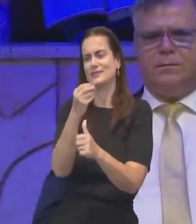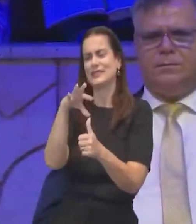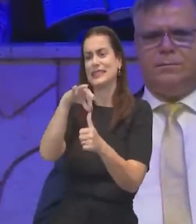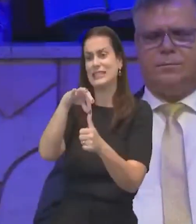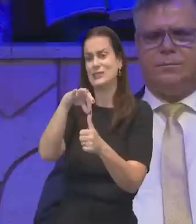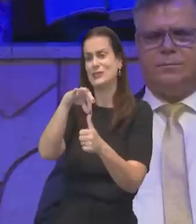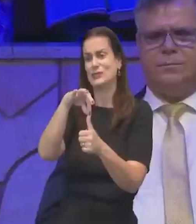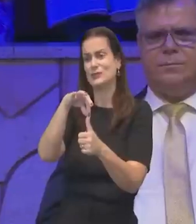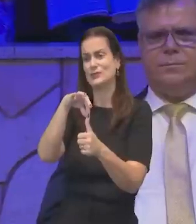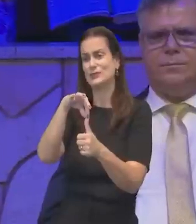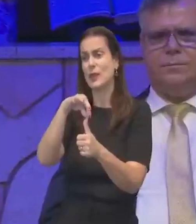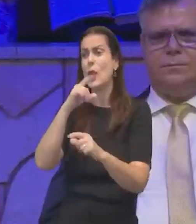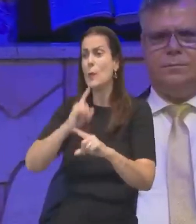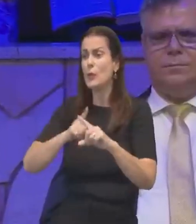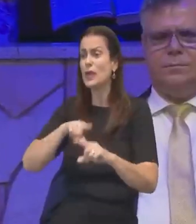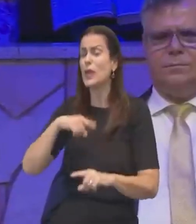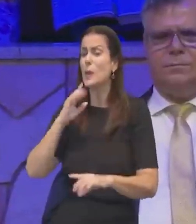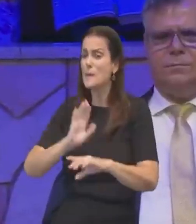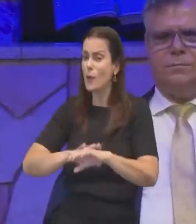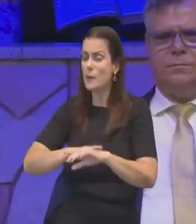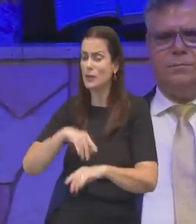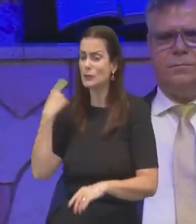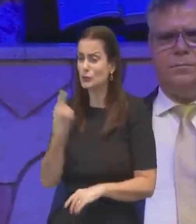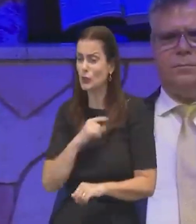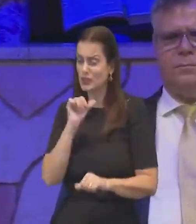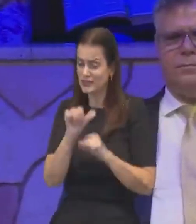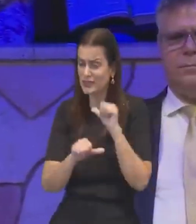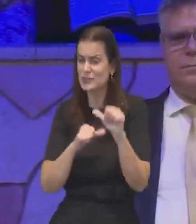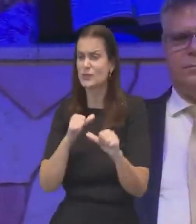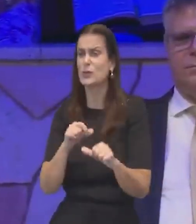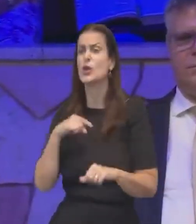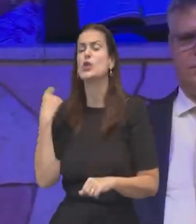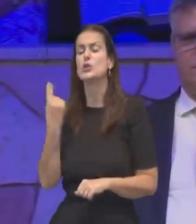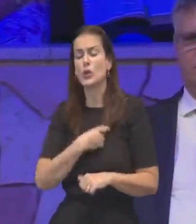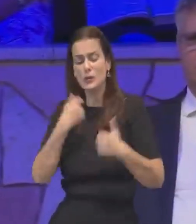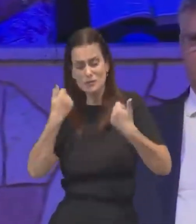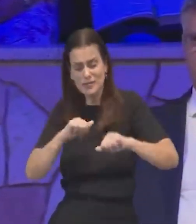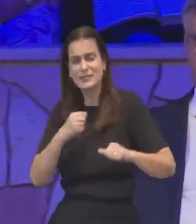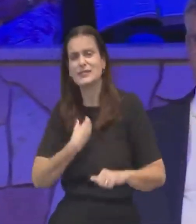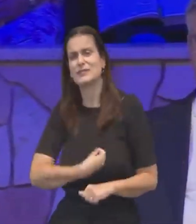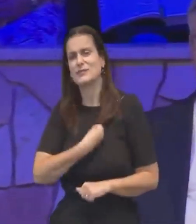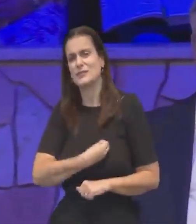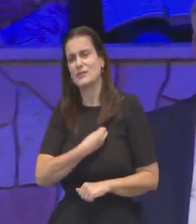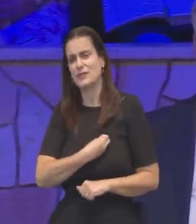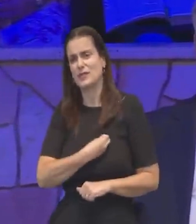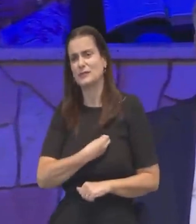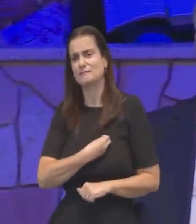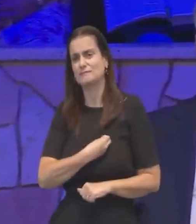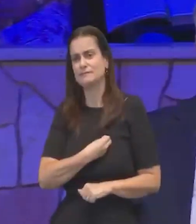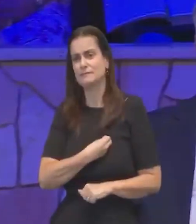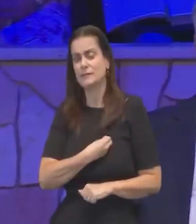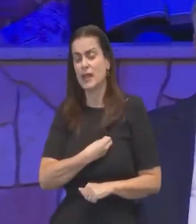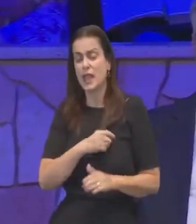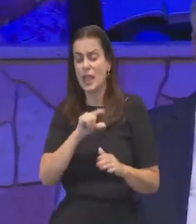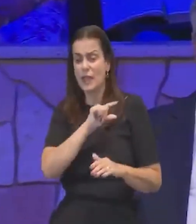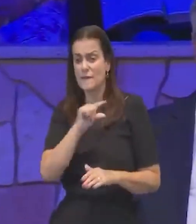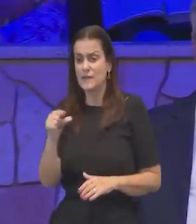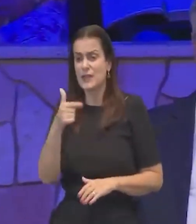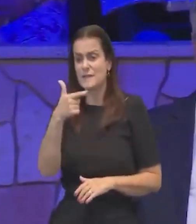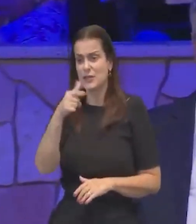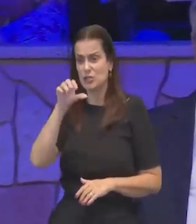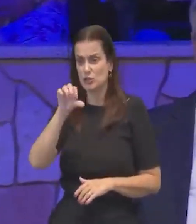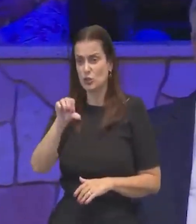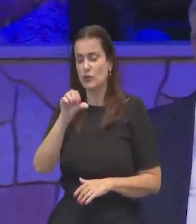Porque quando nós somos transformados, é assim que nós precisamos viver, é assim que nós precisamos agir. Olha o verso 29 do